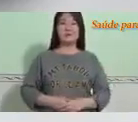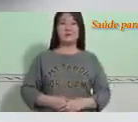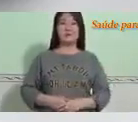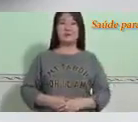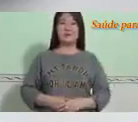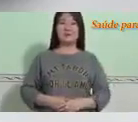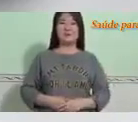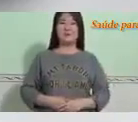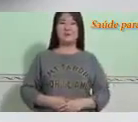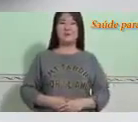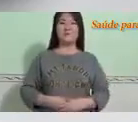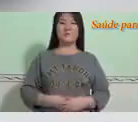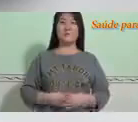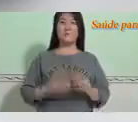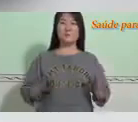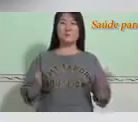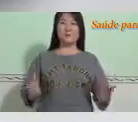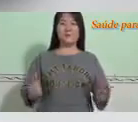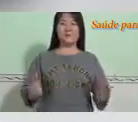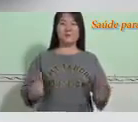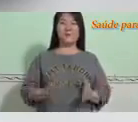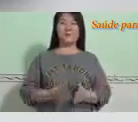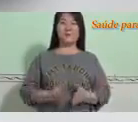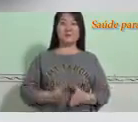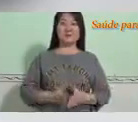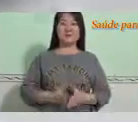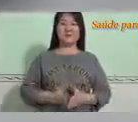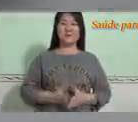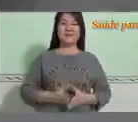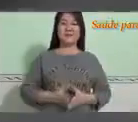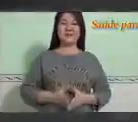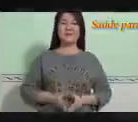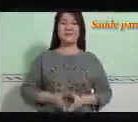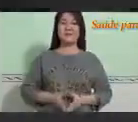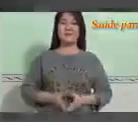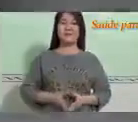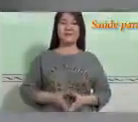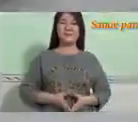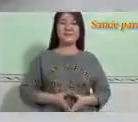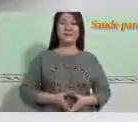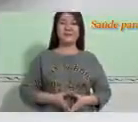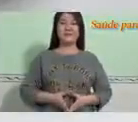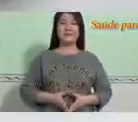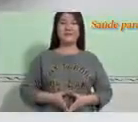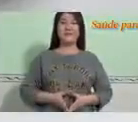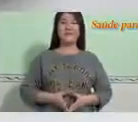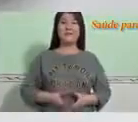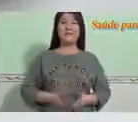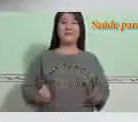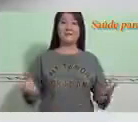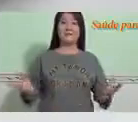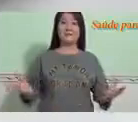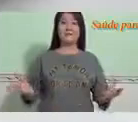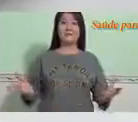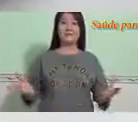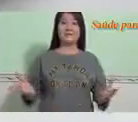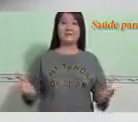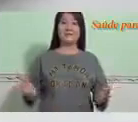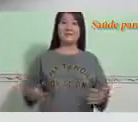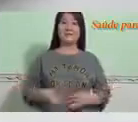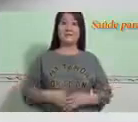além disso vírgula um buraco de jamais raro vírgula também pode ocorrer piedade a cabelo vírgula depressão e o medular